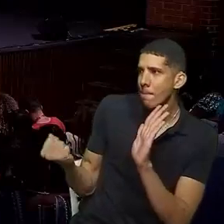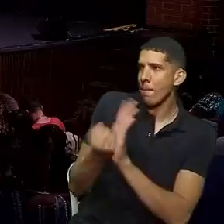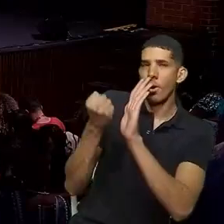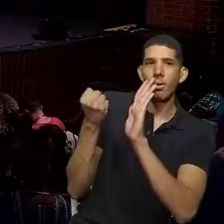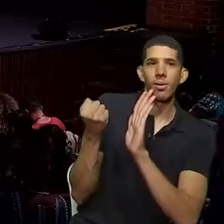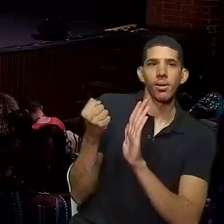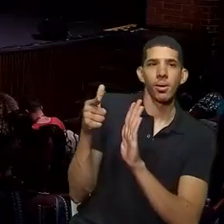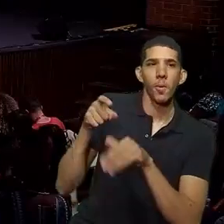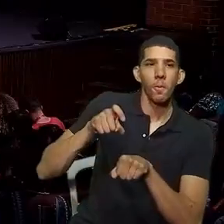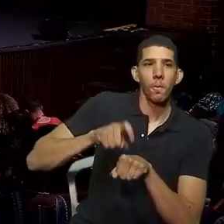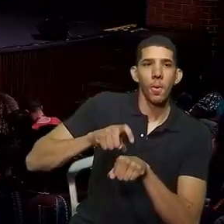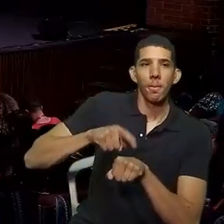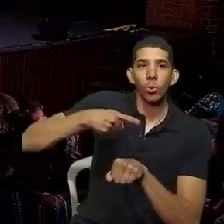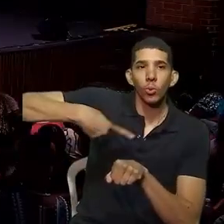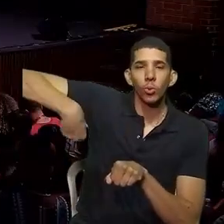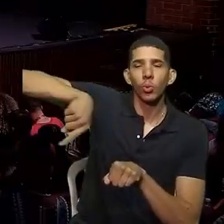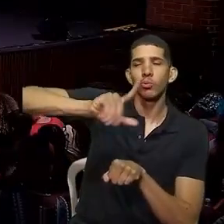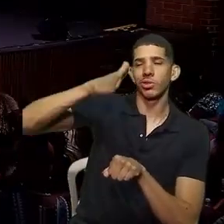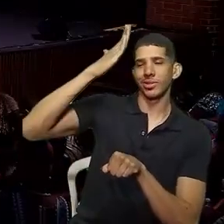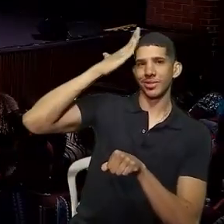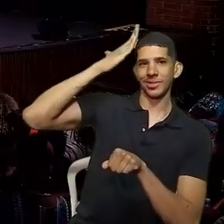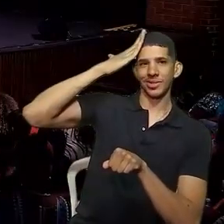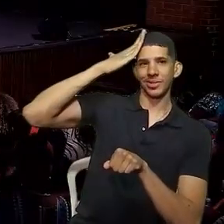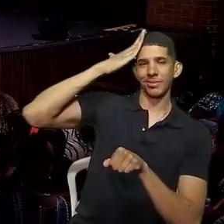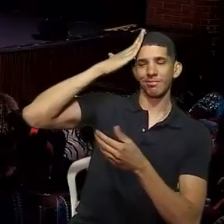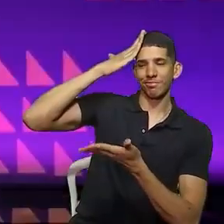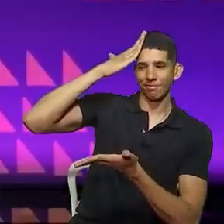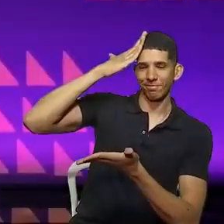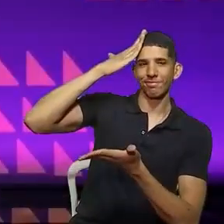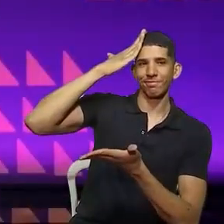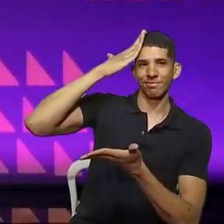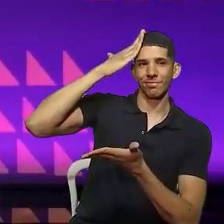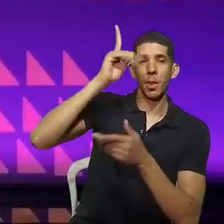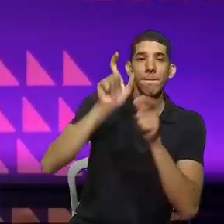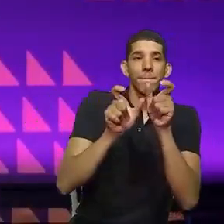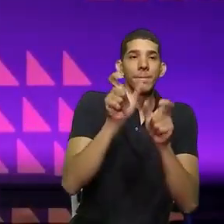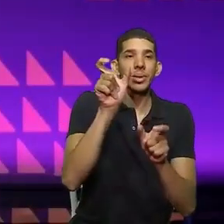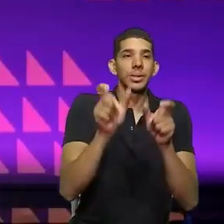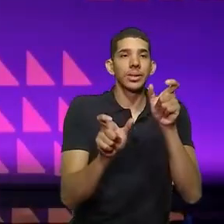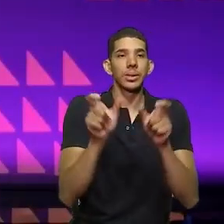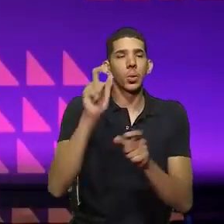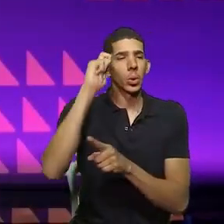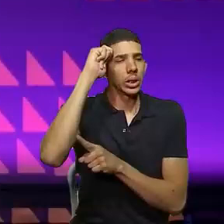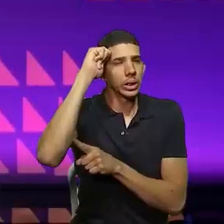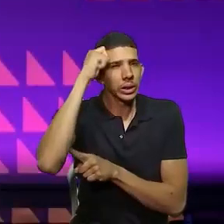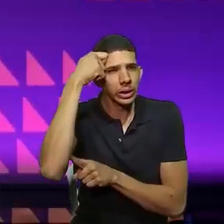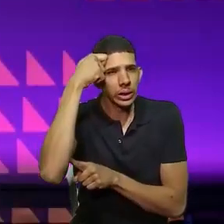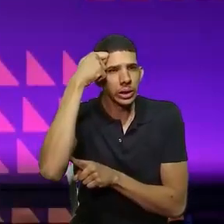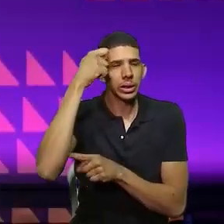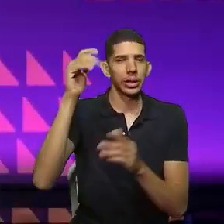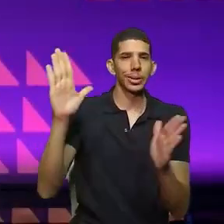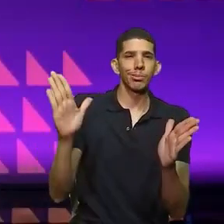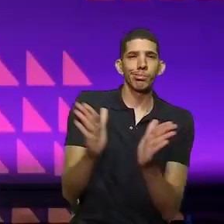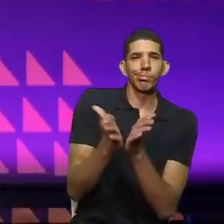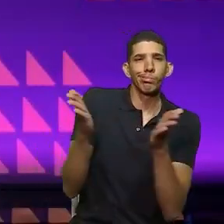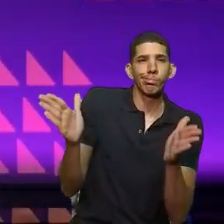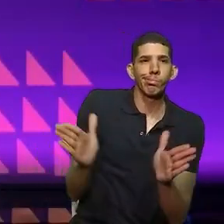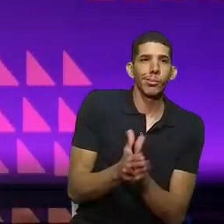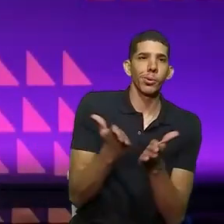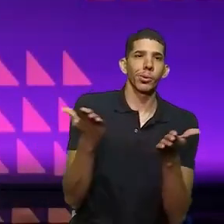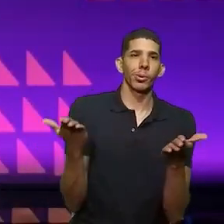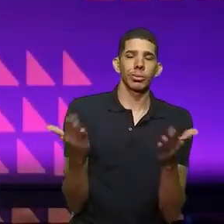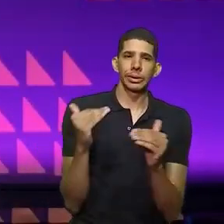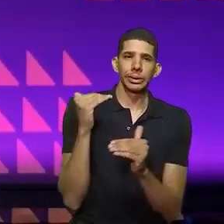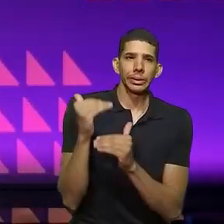são experienciadas pelas pessoas negras, pobres, que diariamente, né, vivem esse